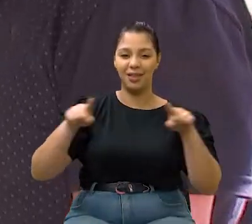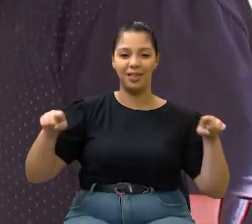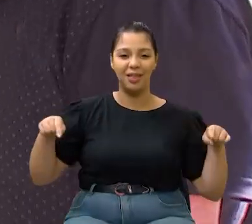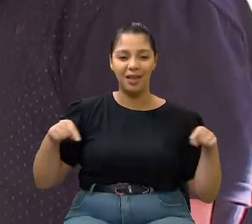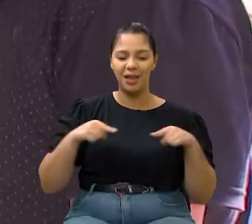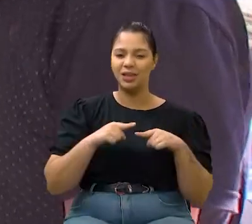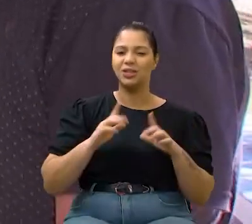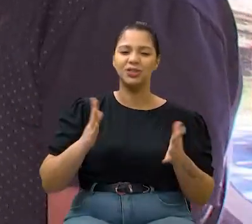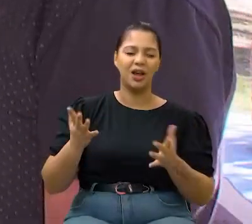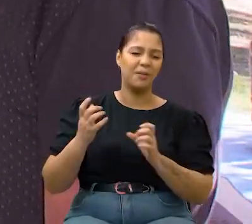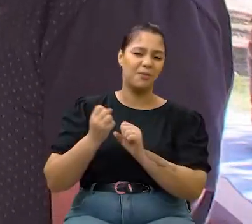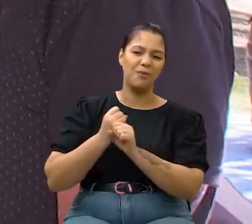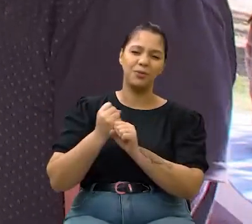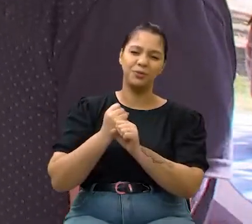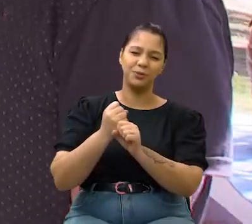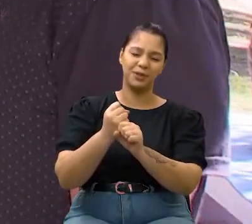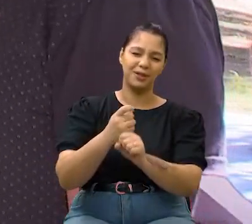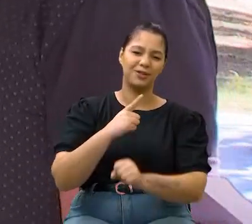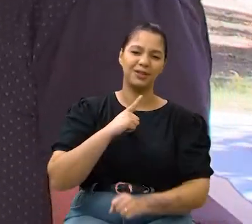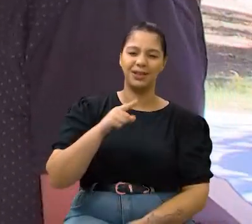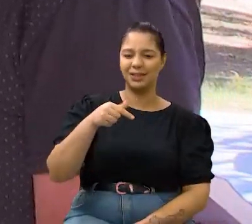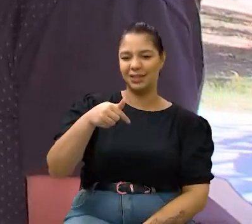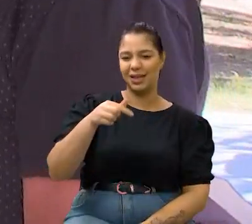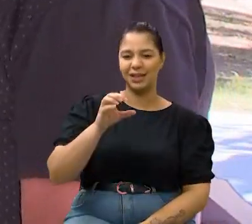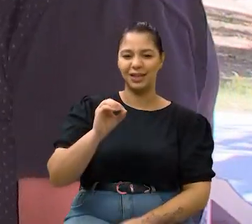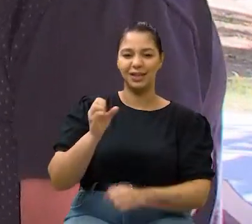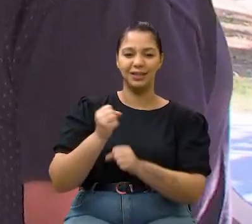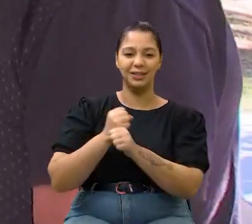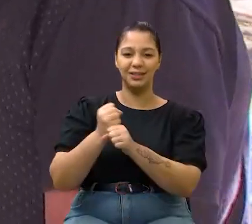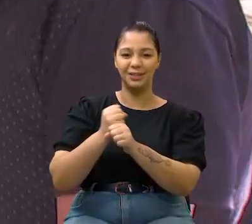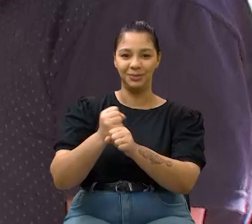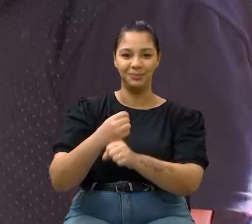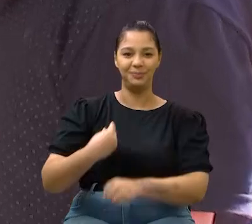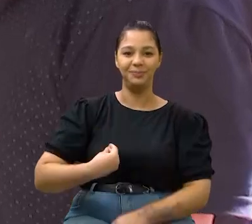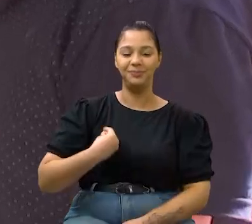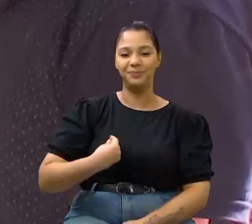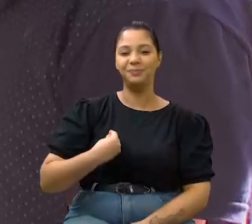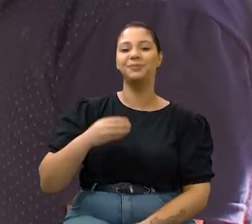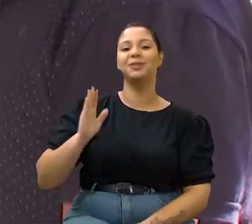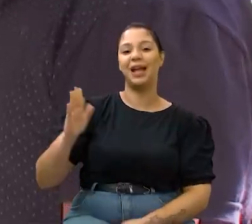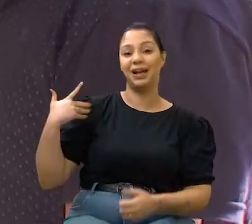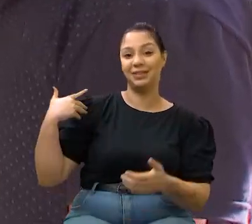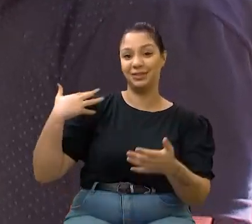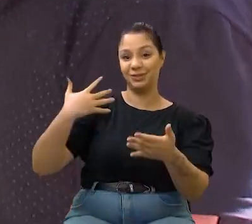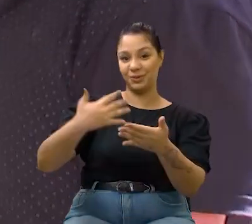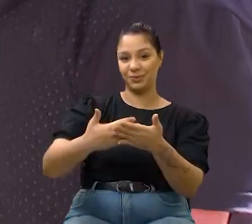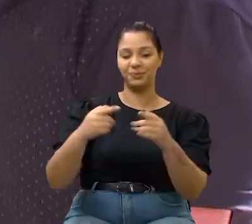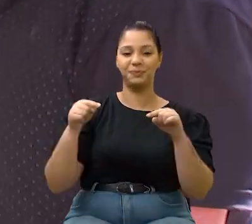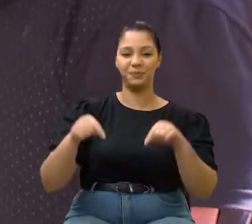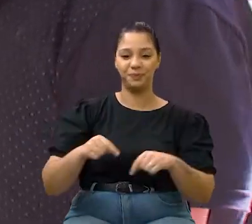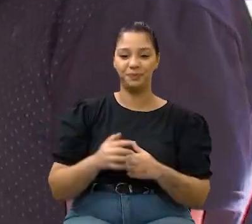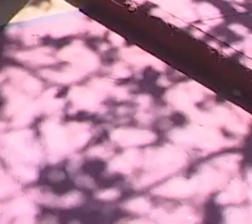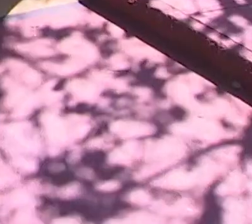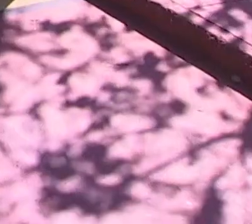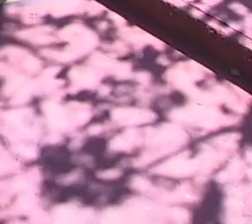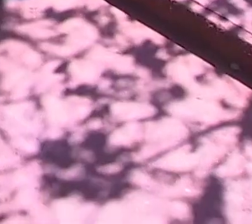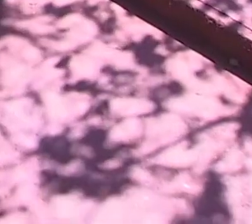Esse sim já tem uns 70 anos de existência, é um time de história aqui em Campinas, né, o Clube Floresta de